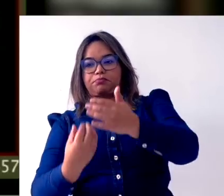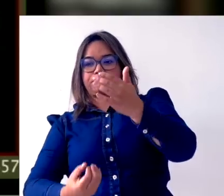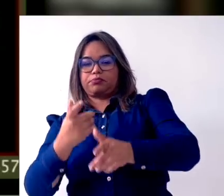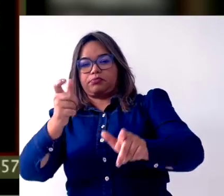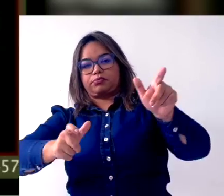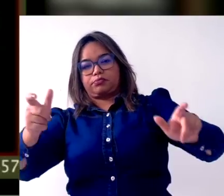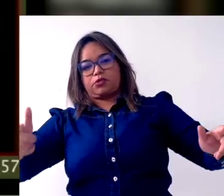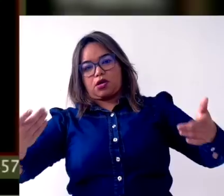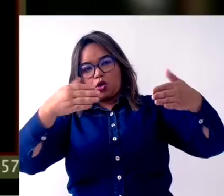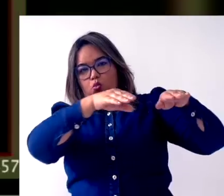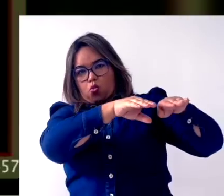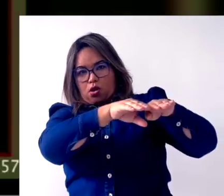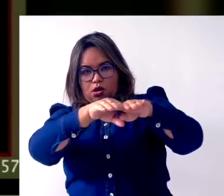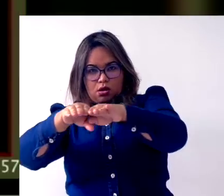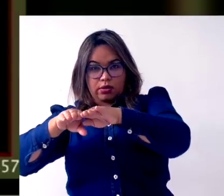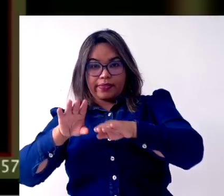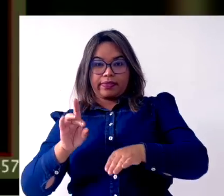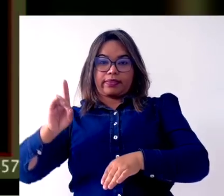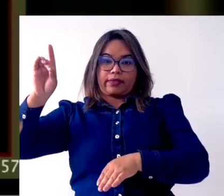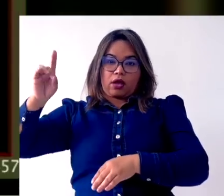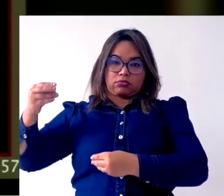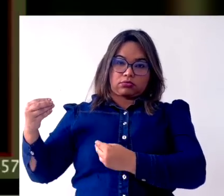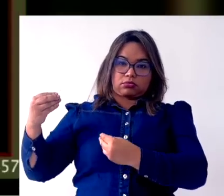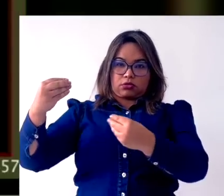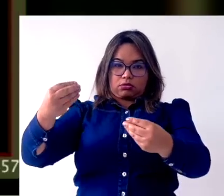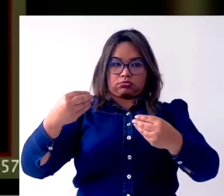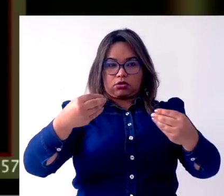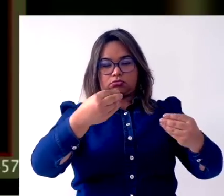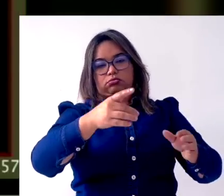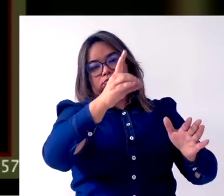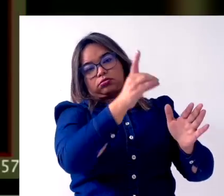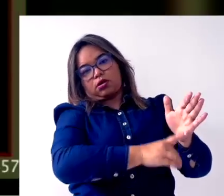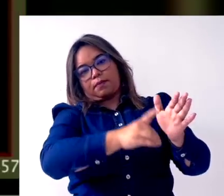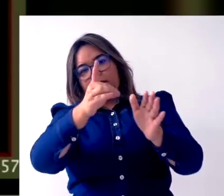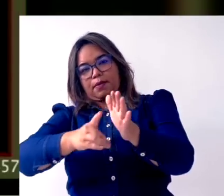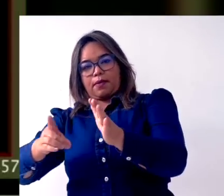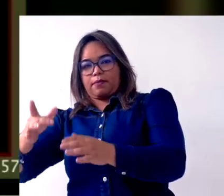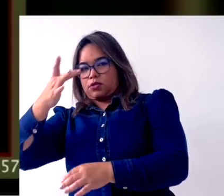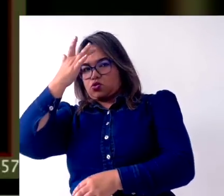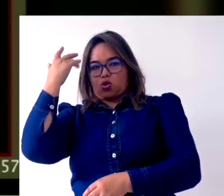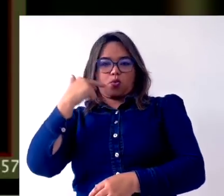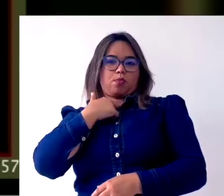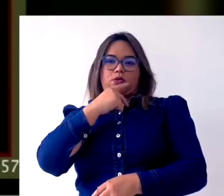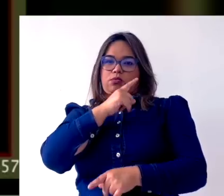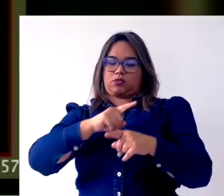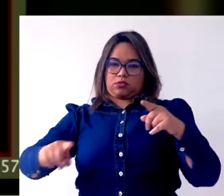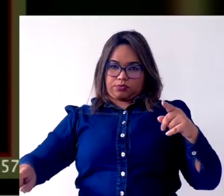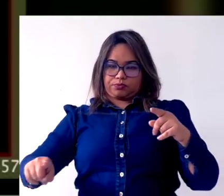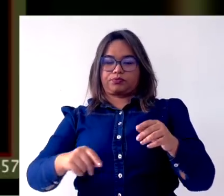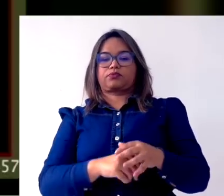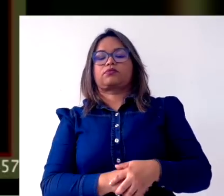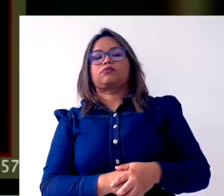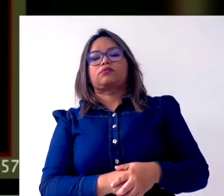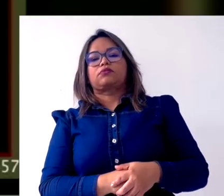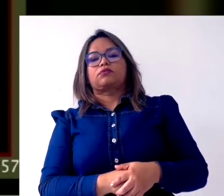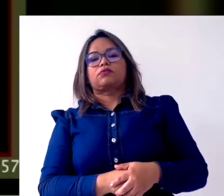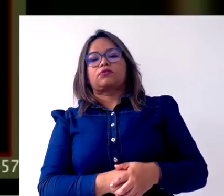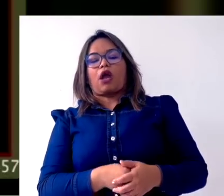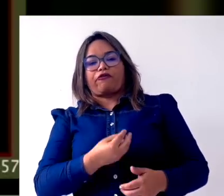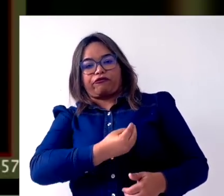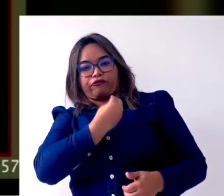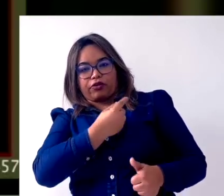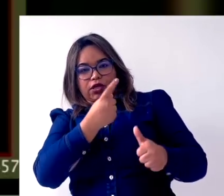foi concedido pelo Criador certos direitos inalienáveis. E entre estes se encontram a vida,